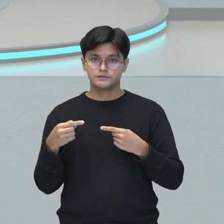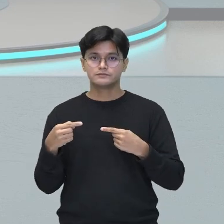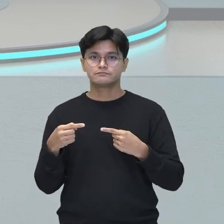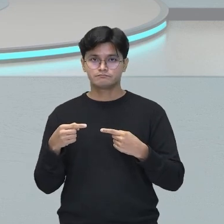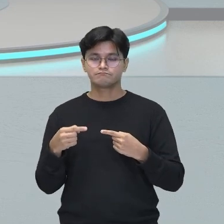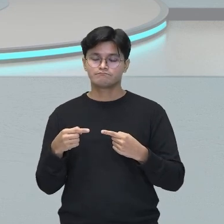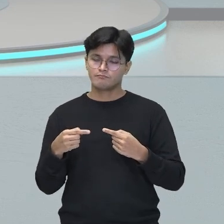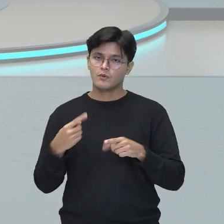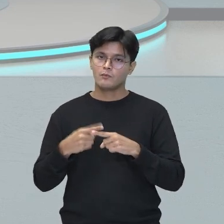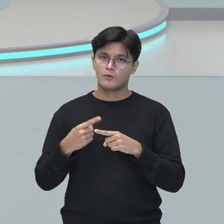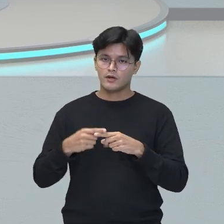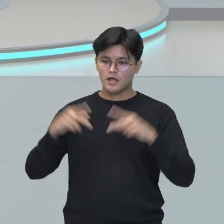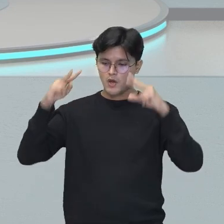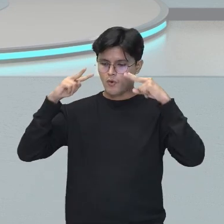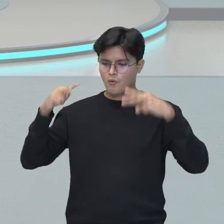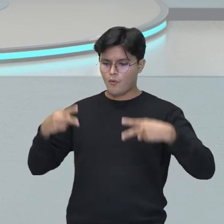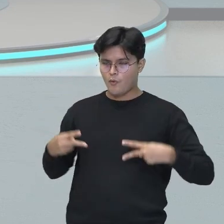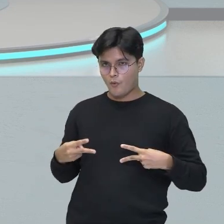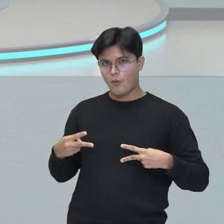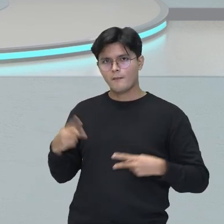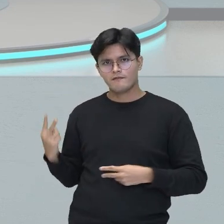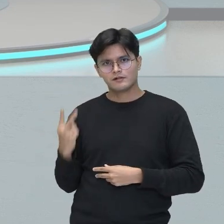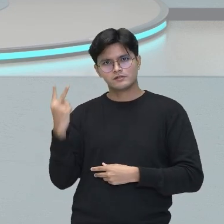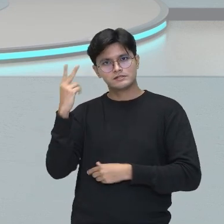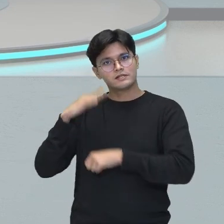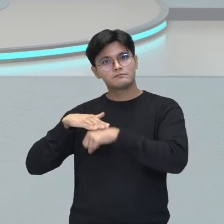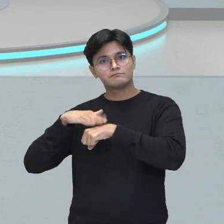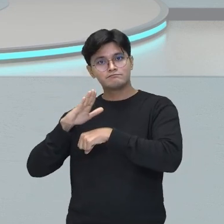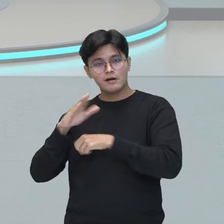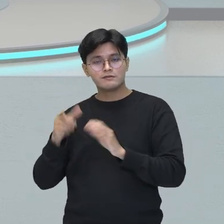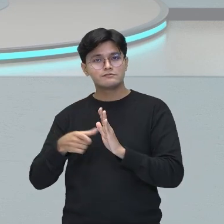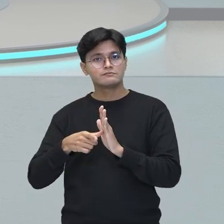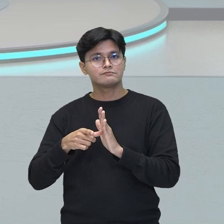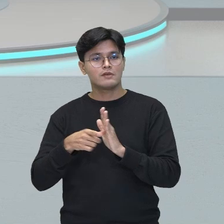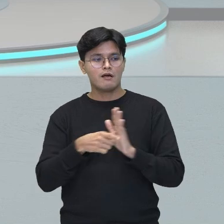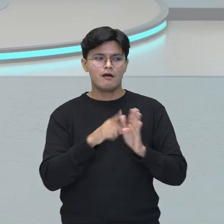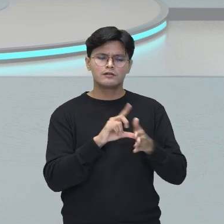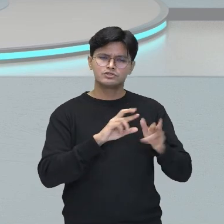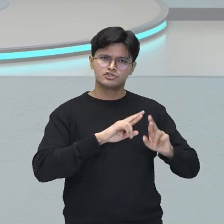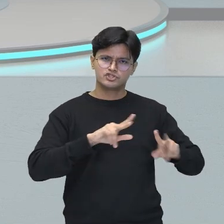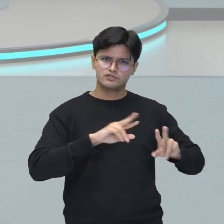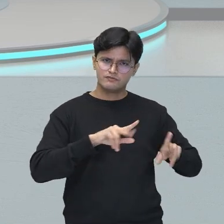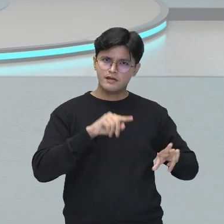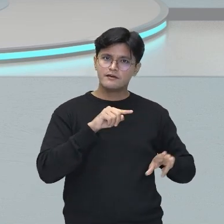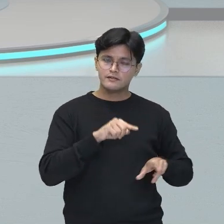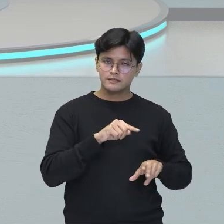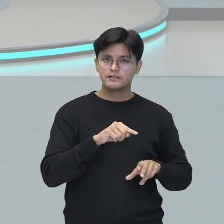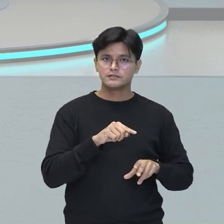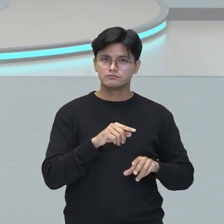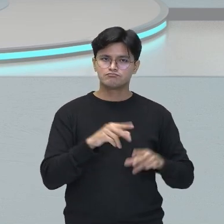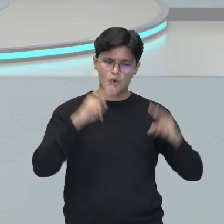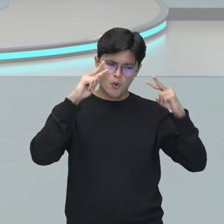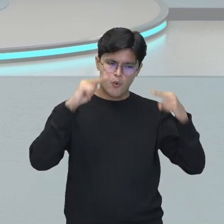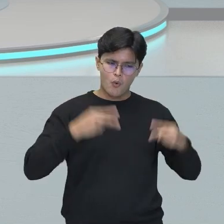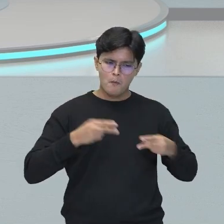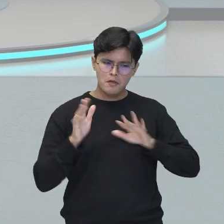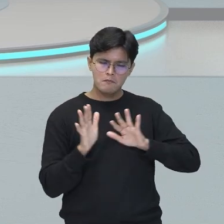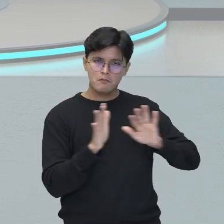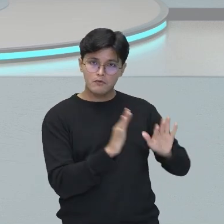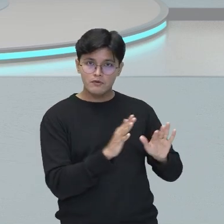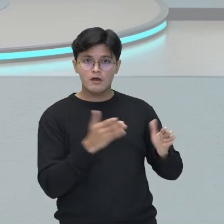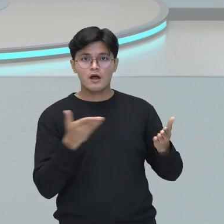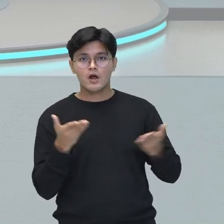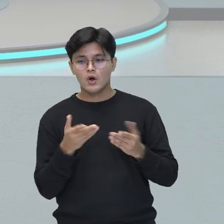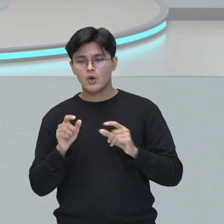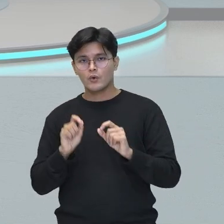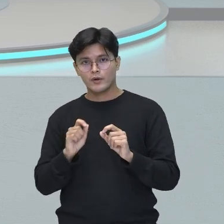não importava né a a voz do homem afastamento de dogmas e da religião pode